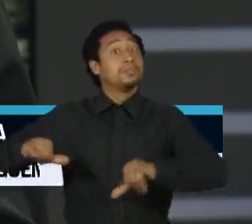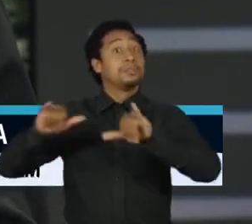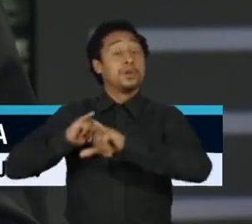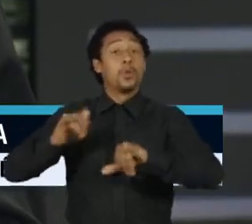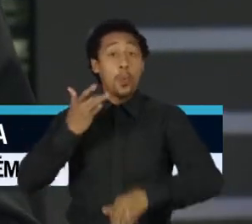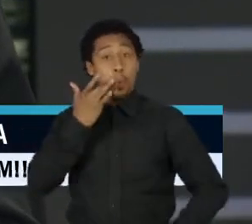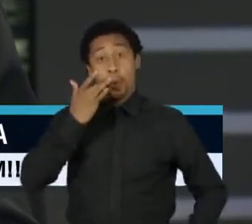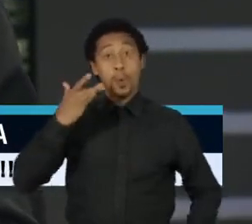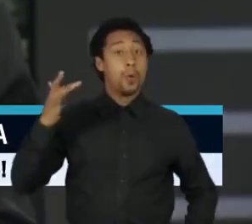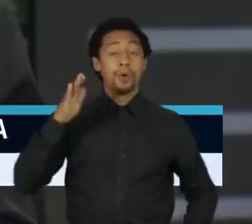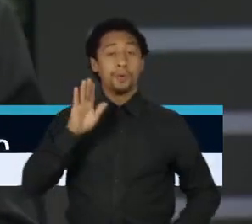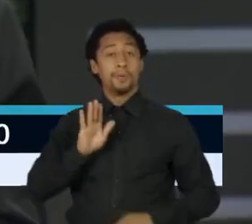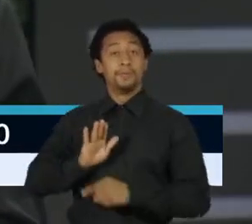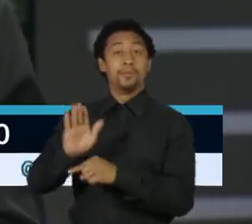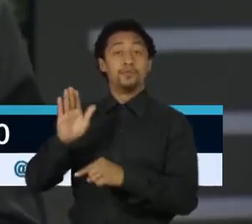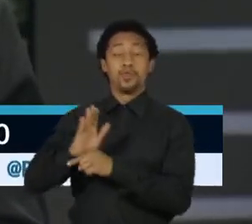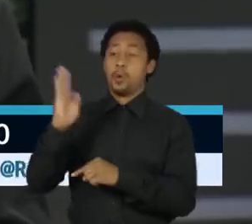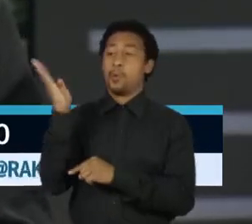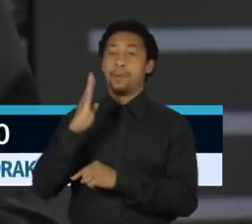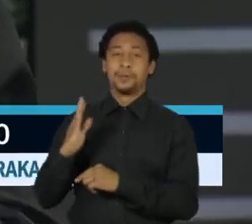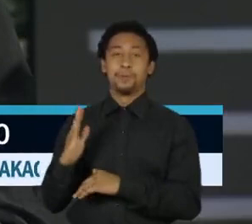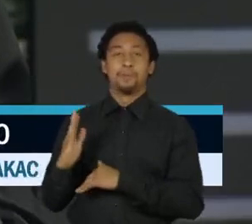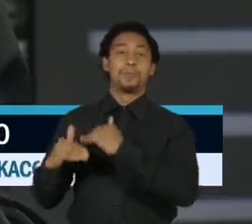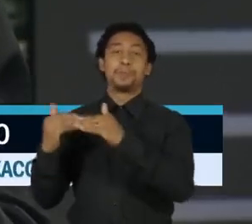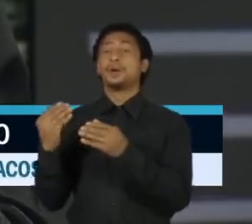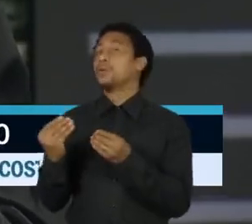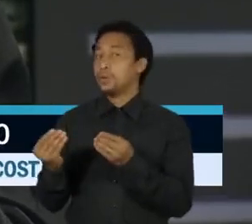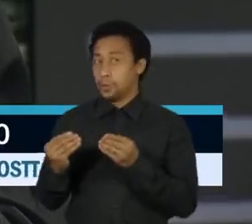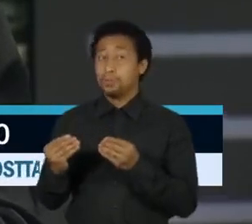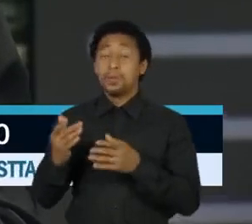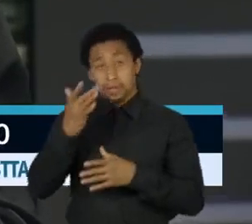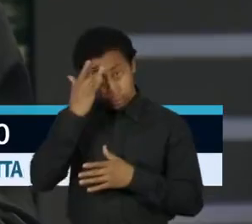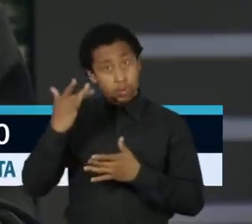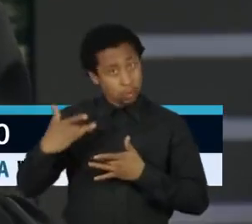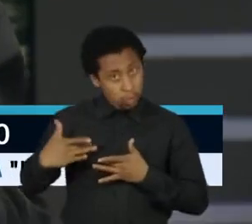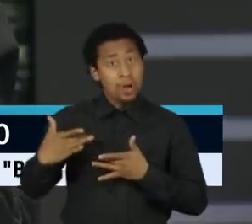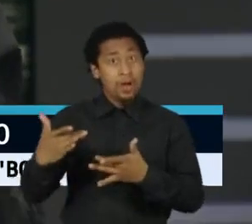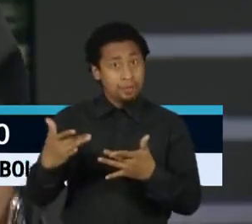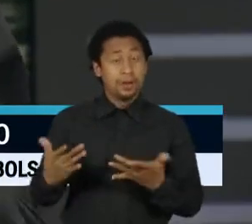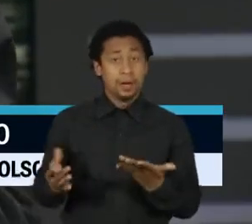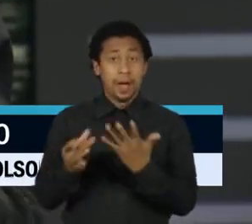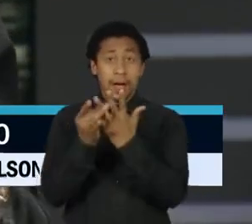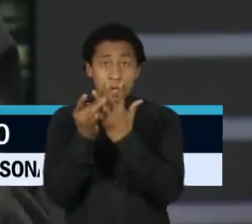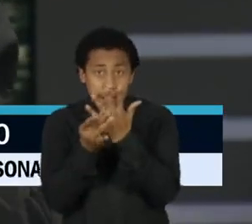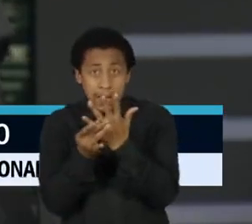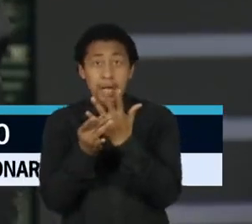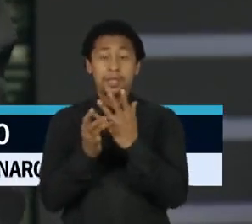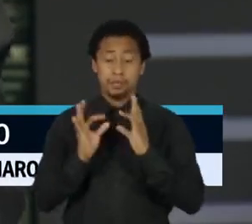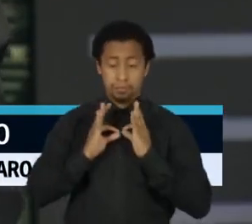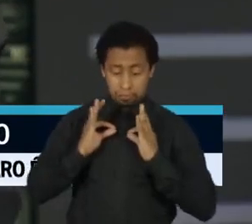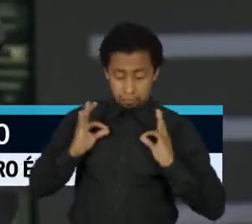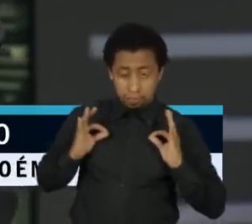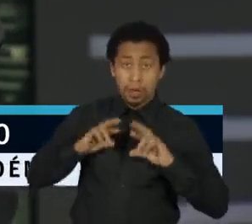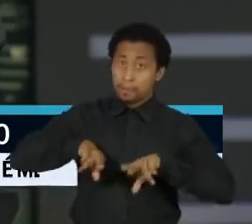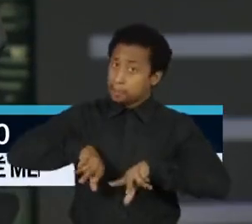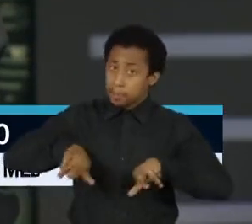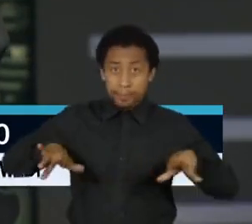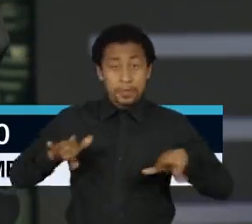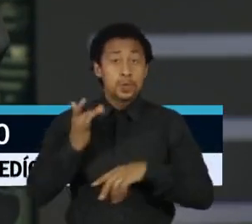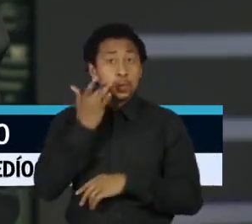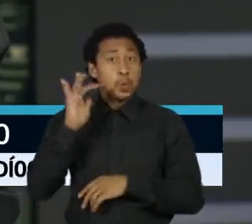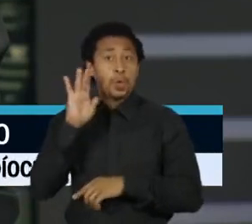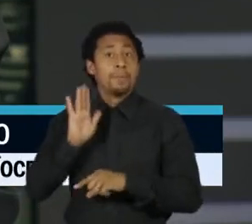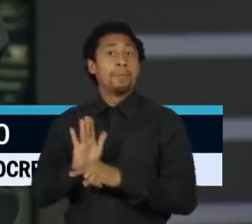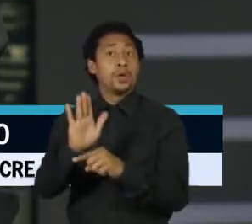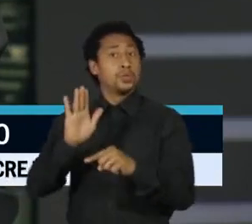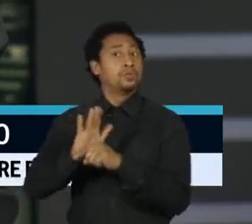Brasil. Ouro para o Bem do Brasil, em que as pessoas faziam doação, suas alianças, seus anéis, para poder ajudar até um determinado momento ali